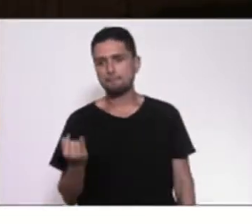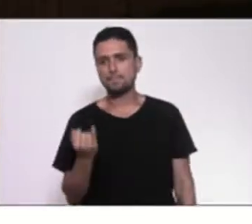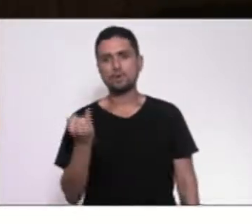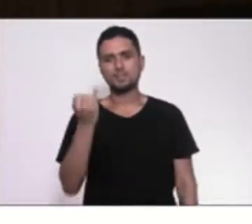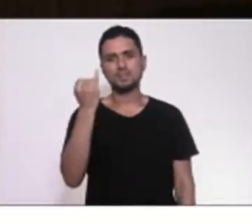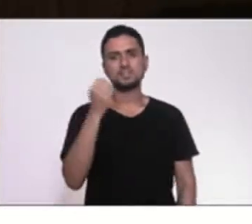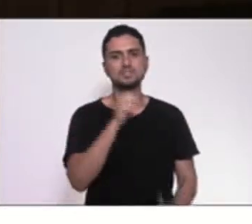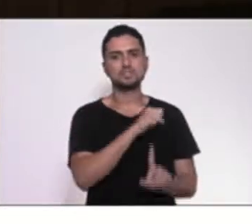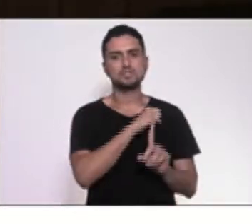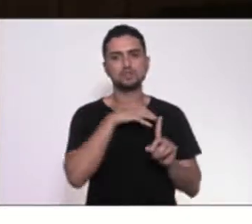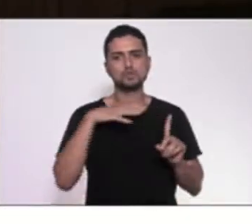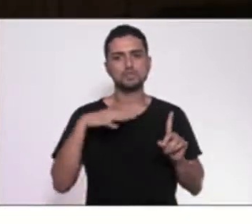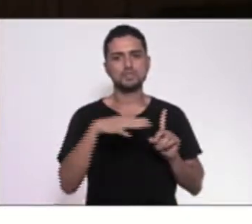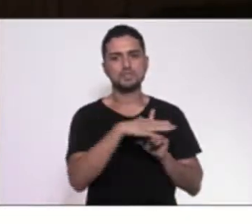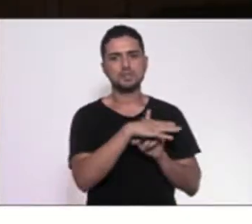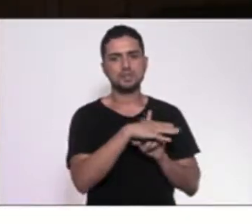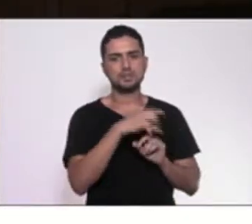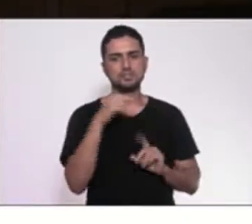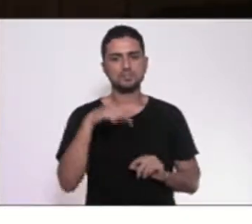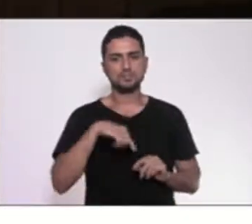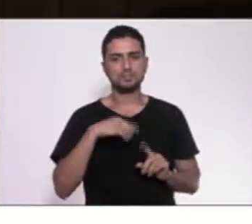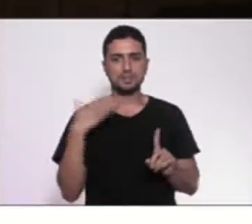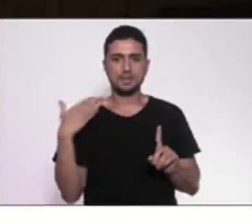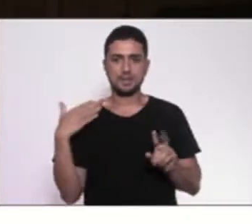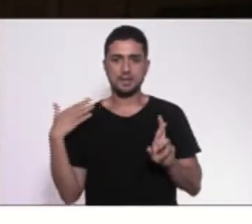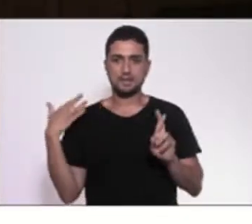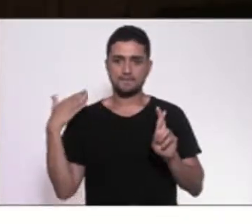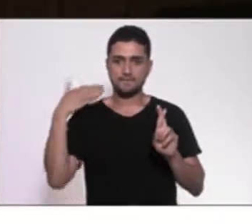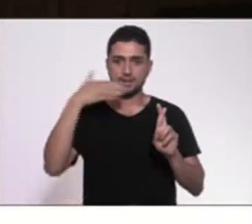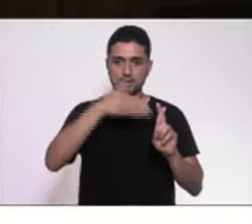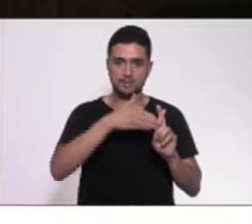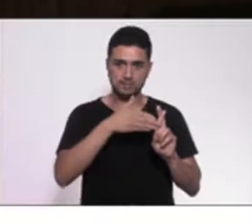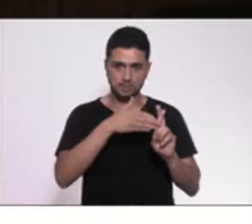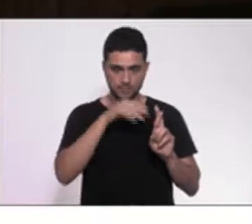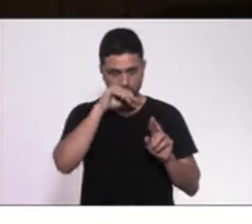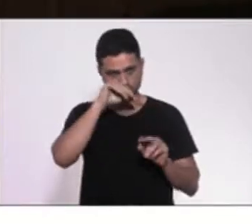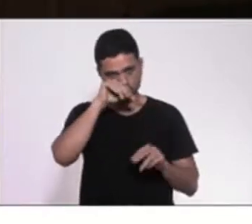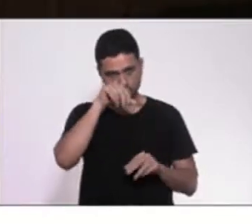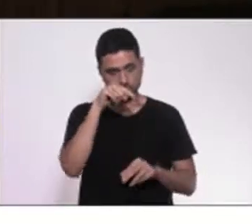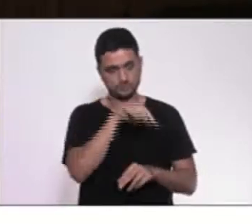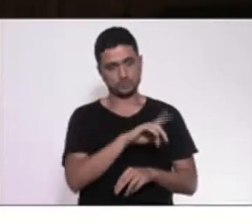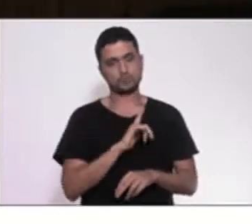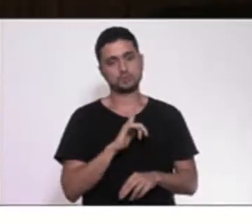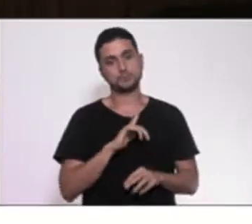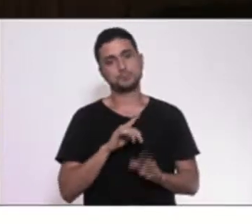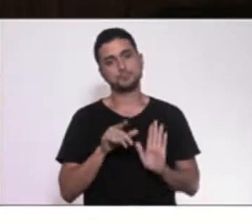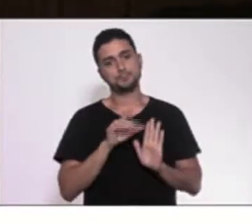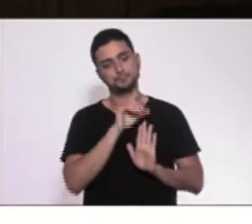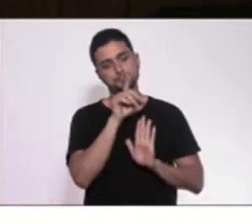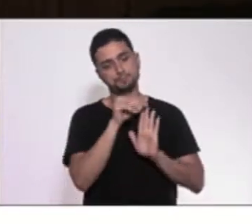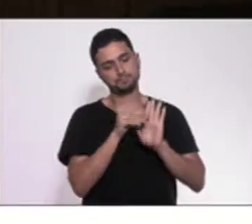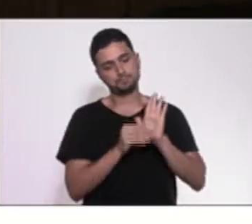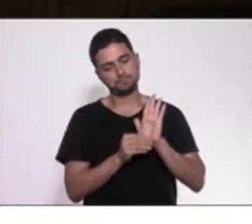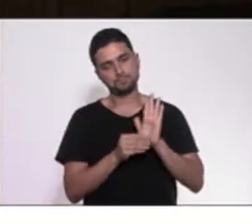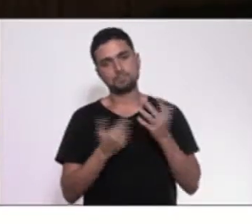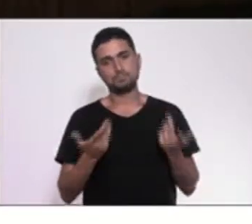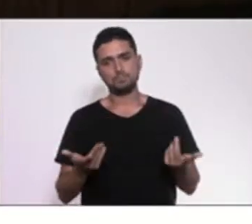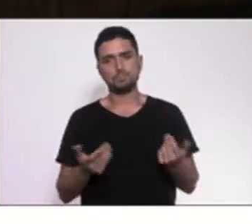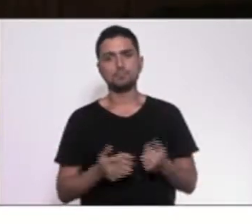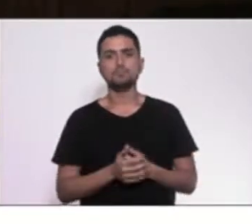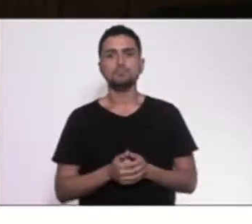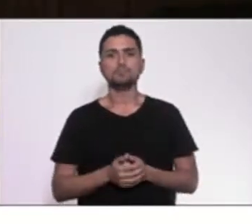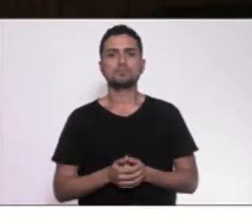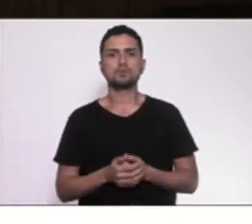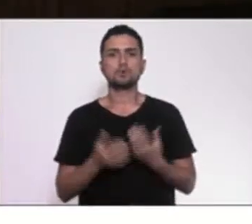social da referida propositura. E muitos pediram